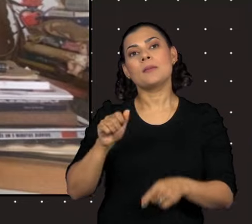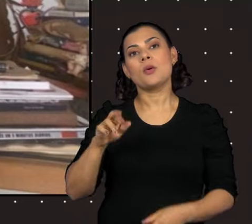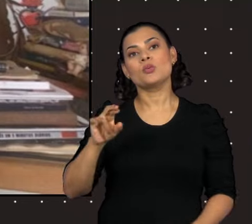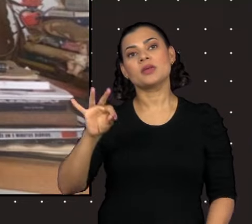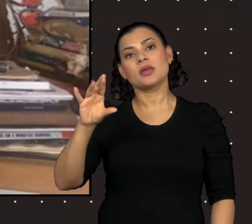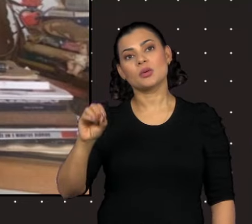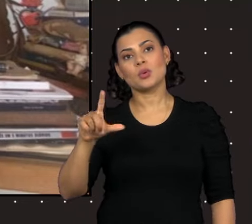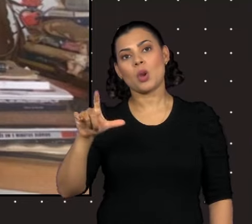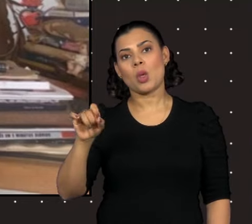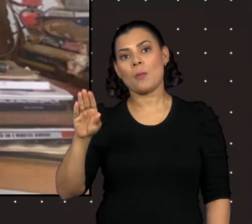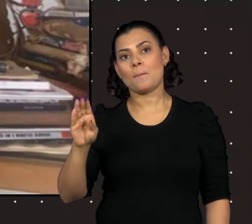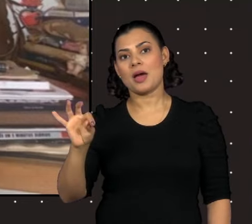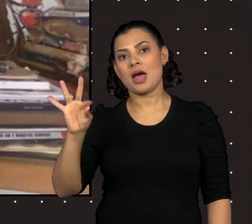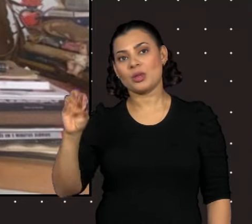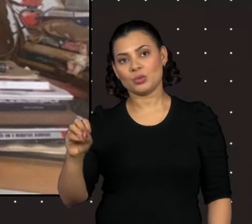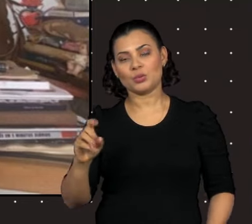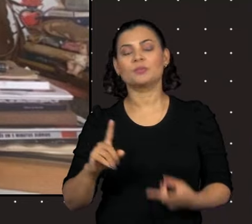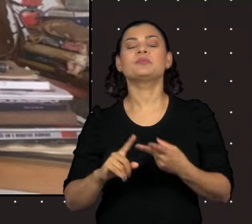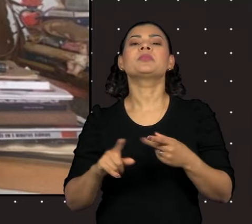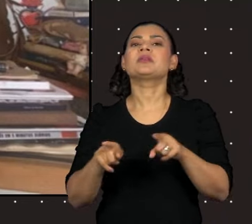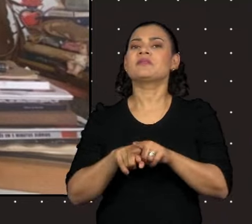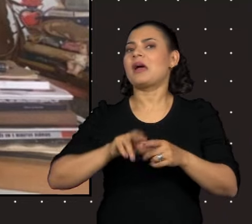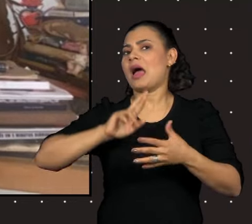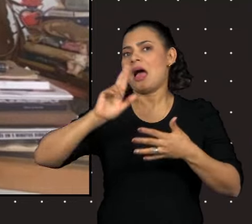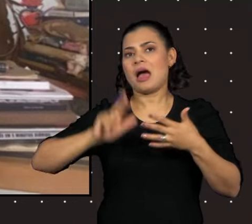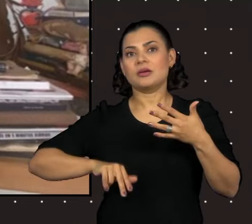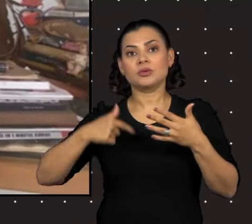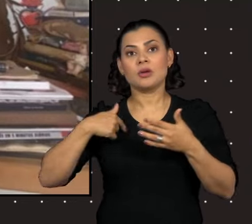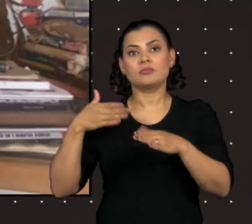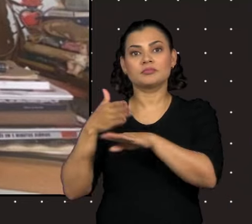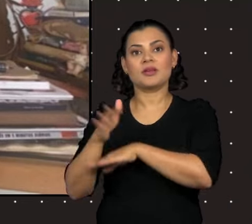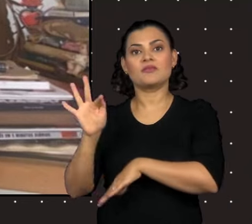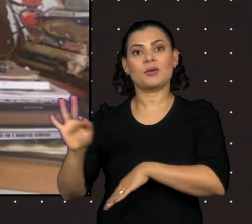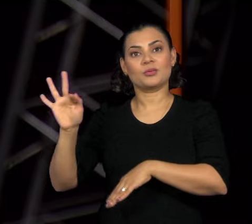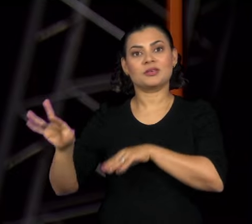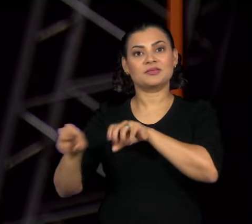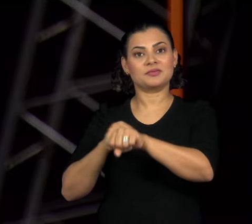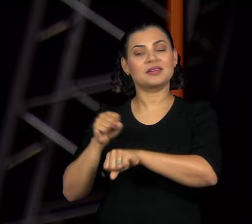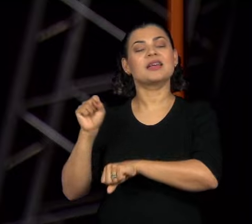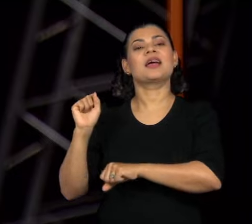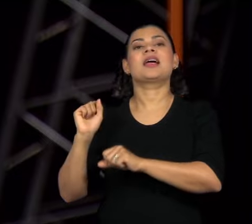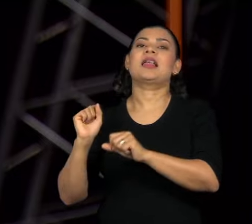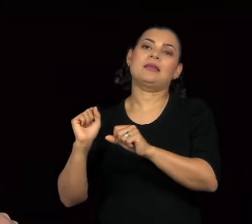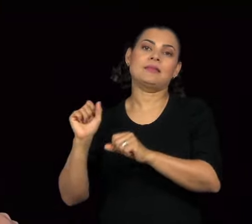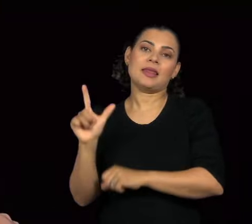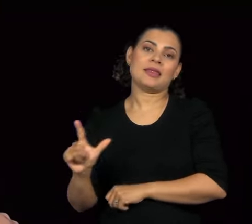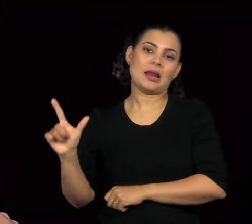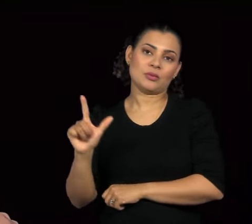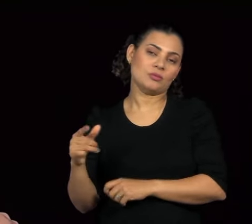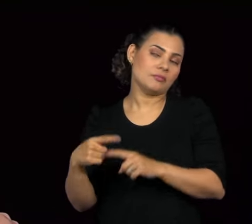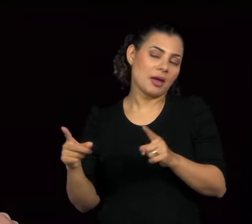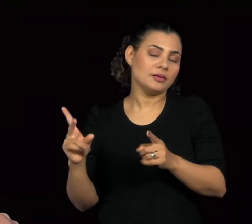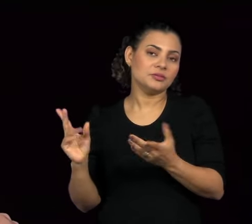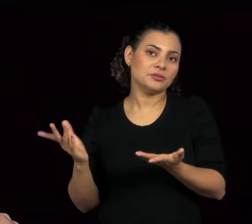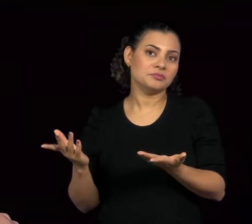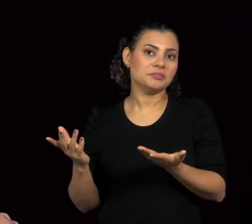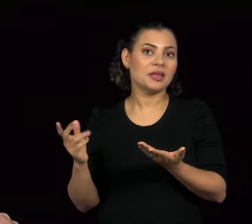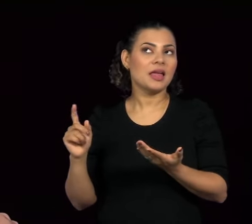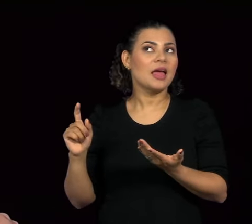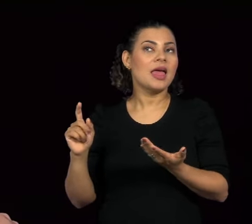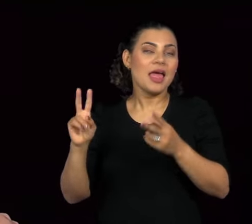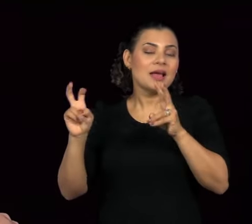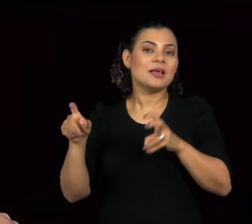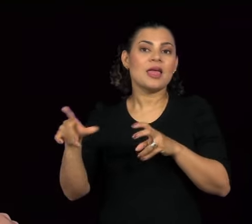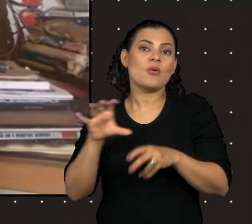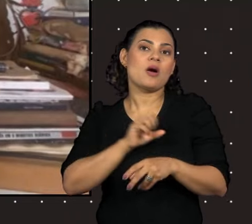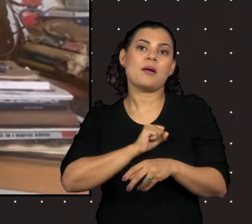Queiroz. Então, assim, sempre apaixonada. Acabei fazendo faculdade de letras, mas isso é depois. Então, assim, que eu amo